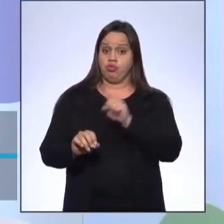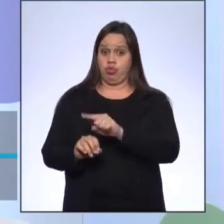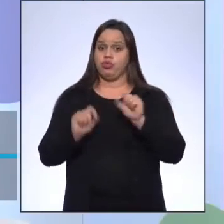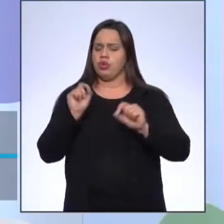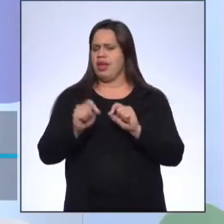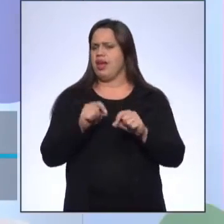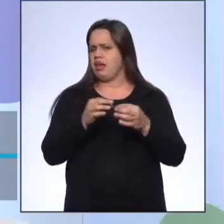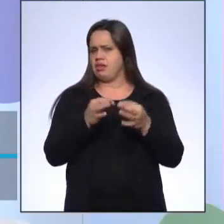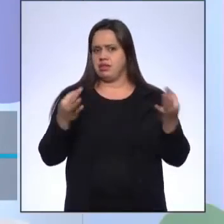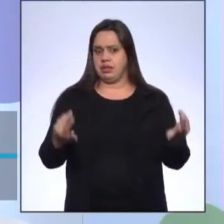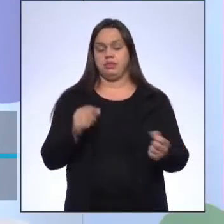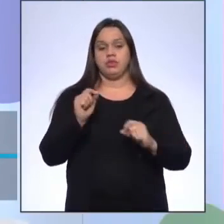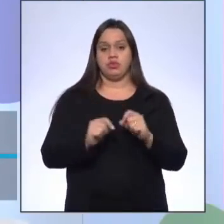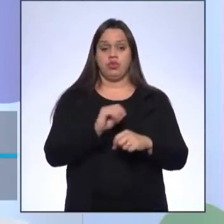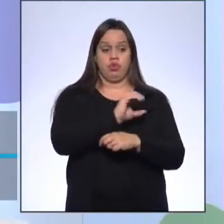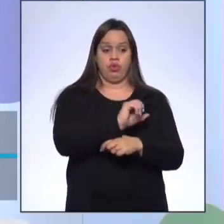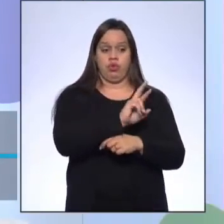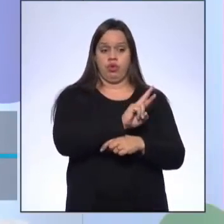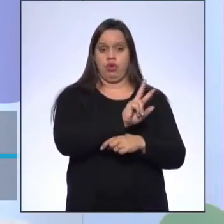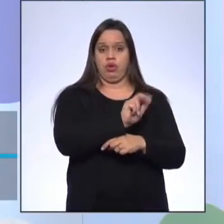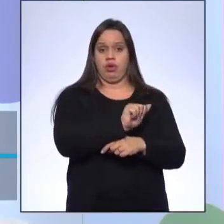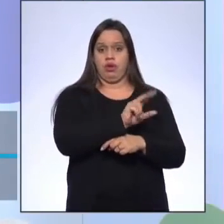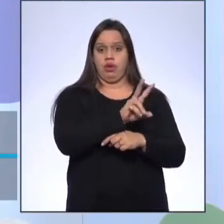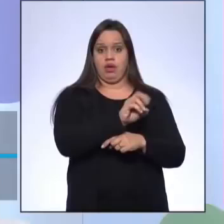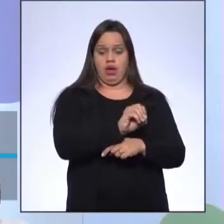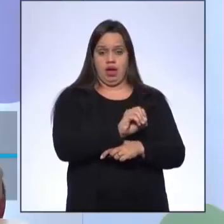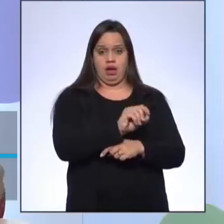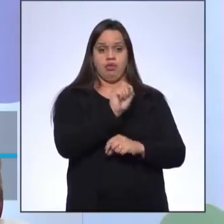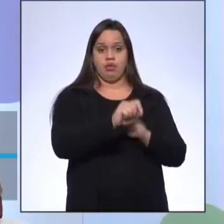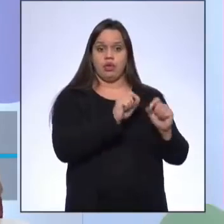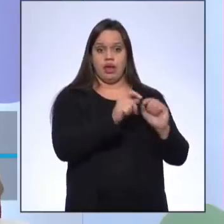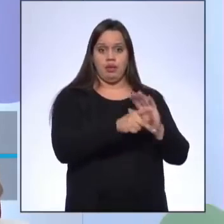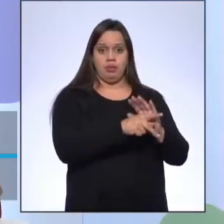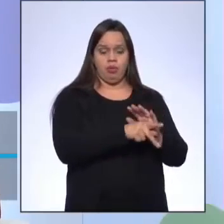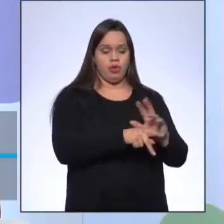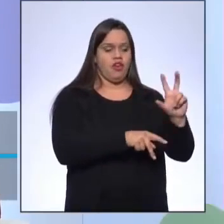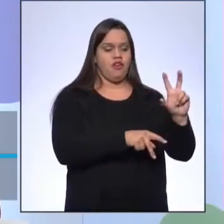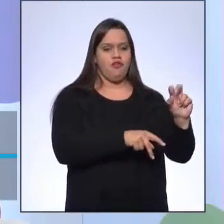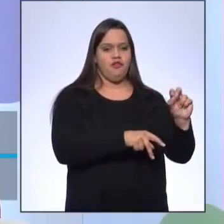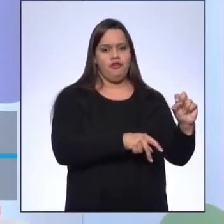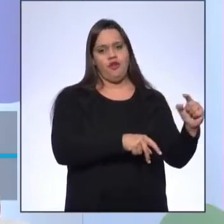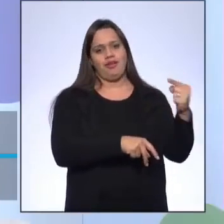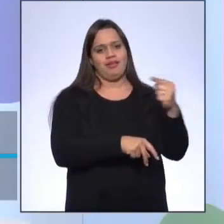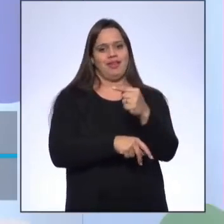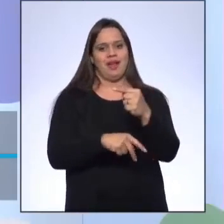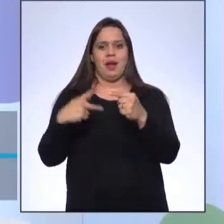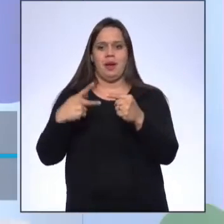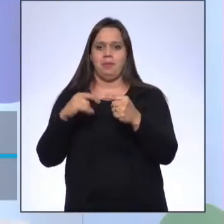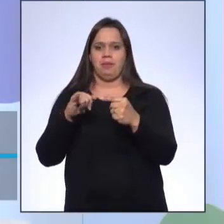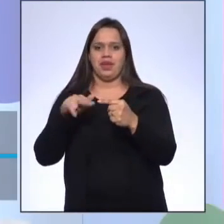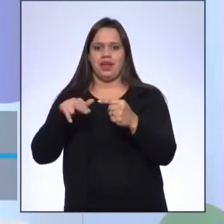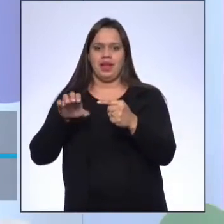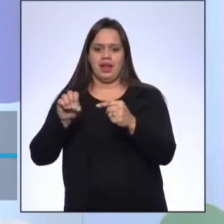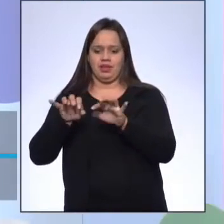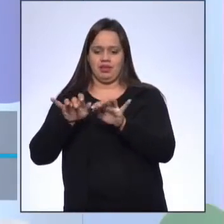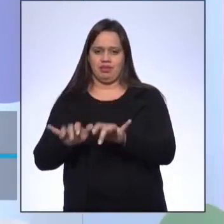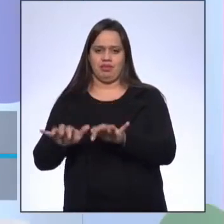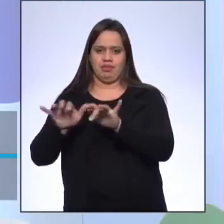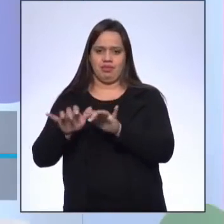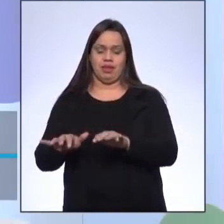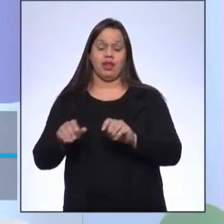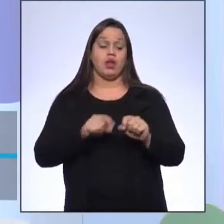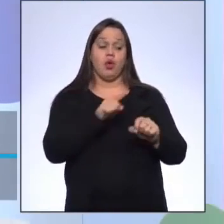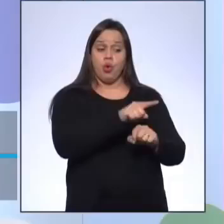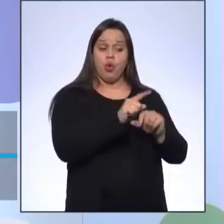né? No caso, o cravo, ele seria o avô do piano, né? O cravo, ele é um instrumento que ele